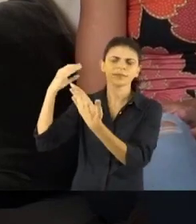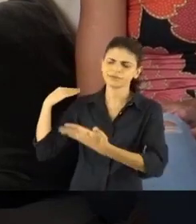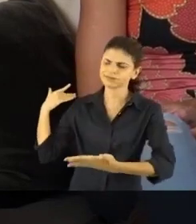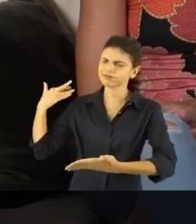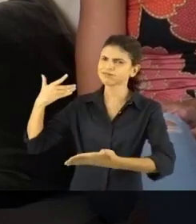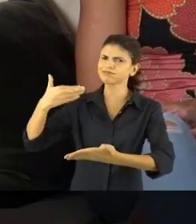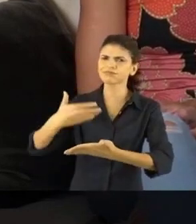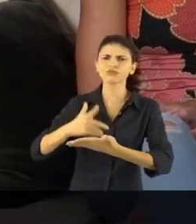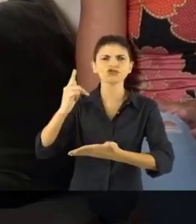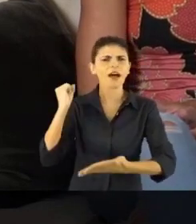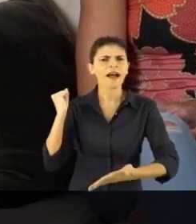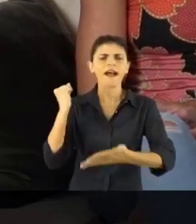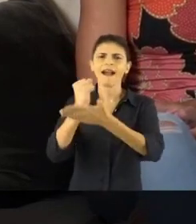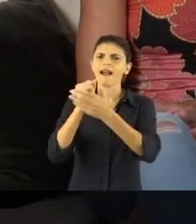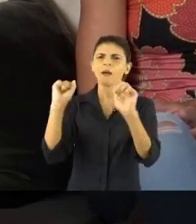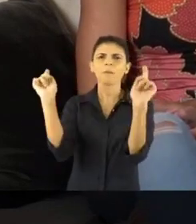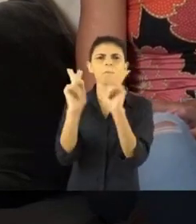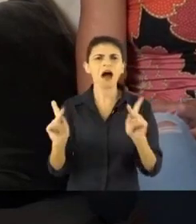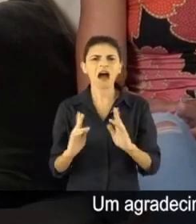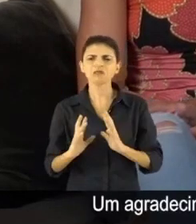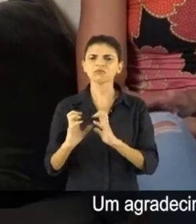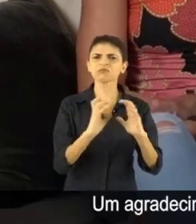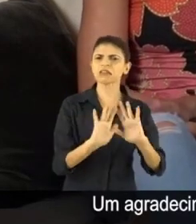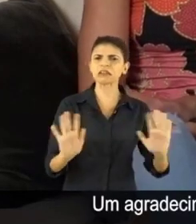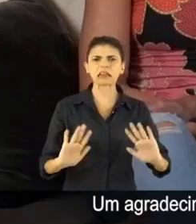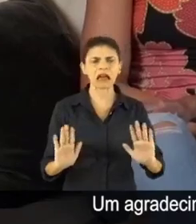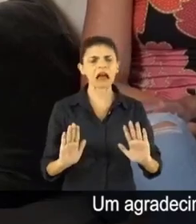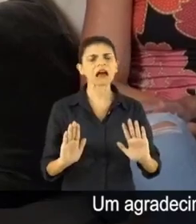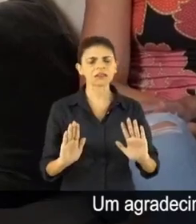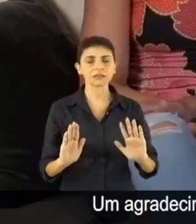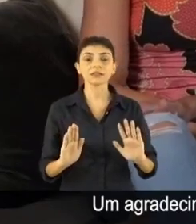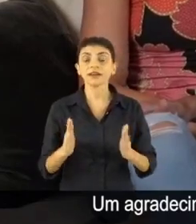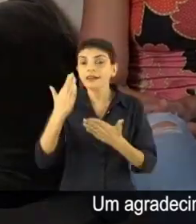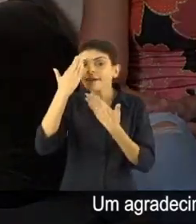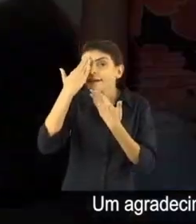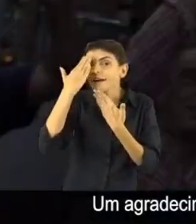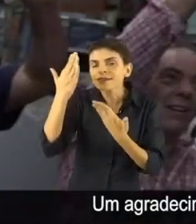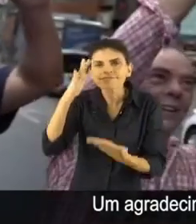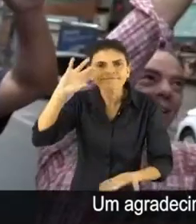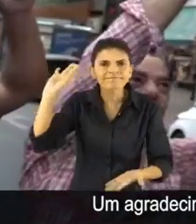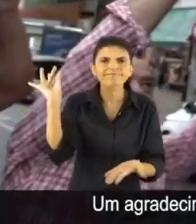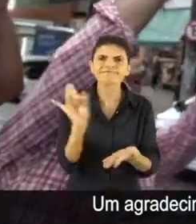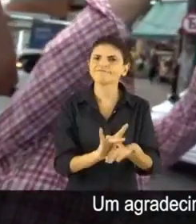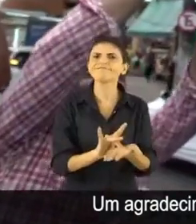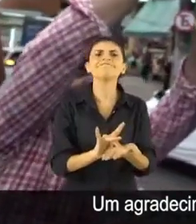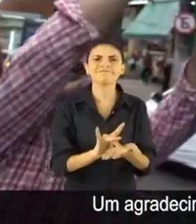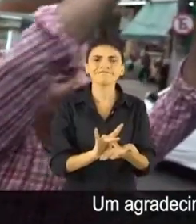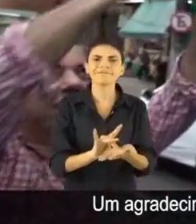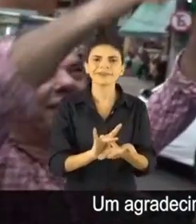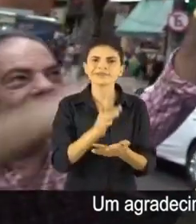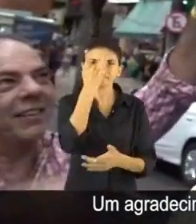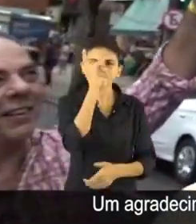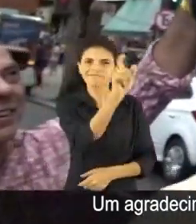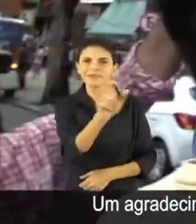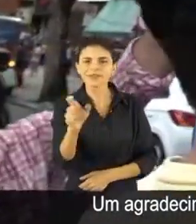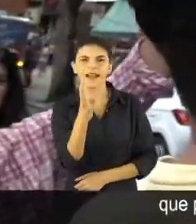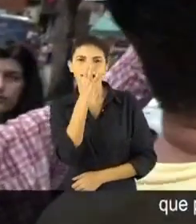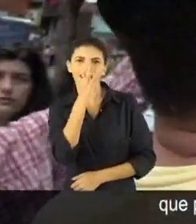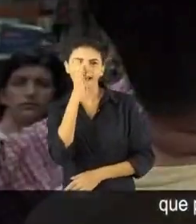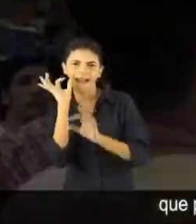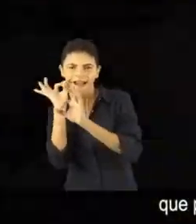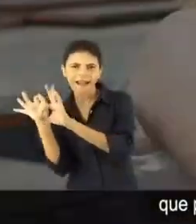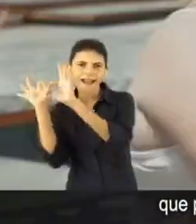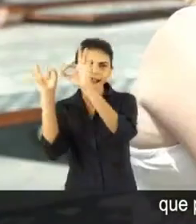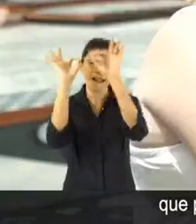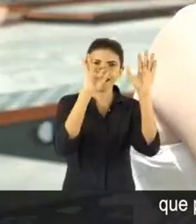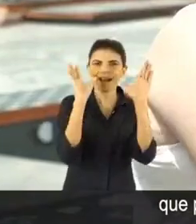ter sido marcada pela paz e harmonia. Um agradecimento muito sincero do fundo do meu coração para cada um de vocês que